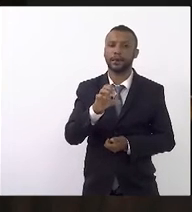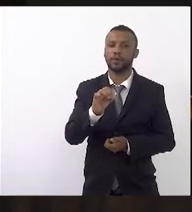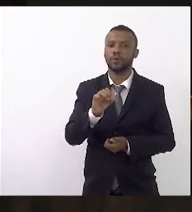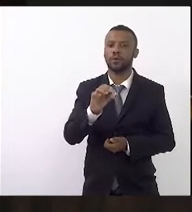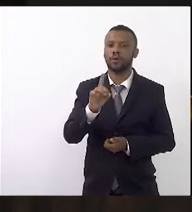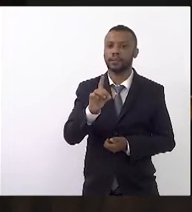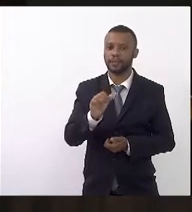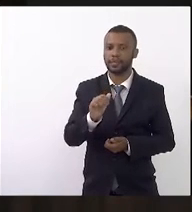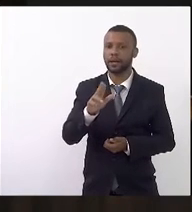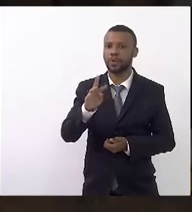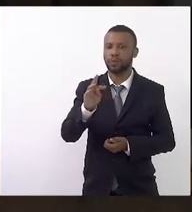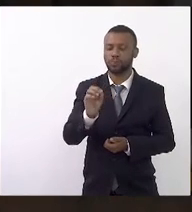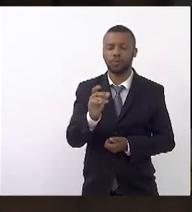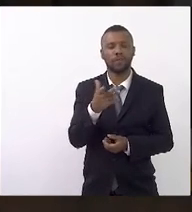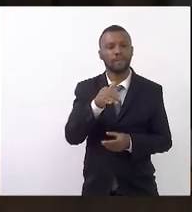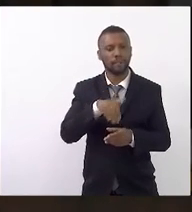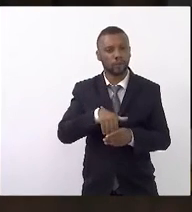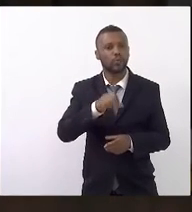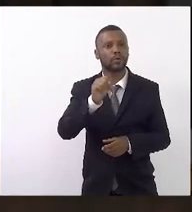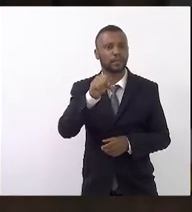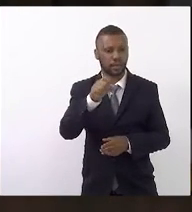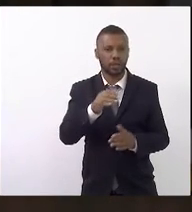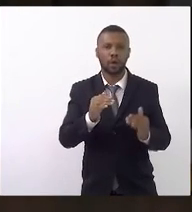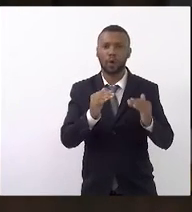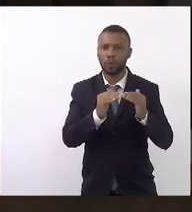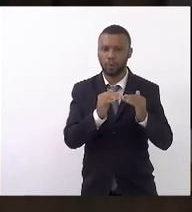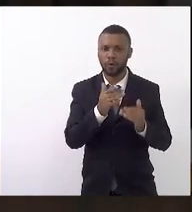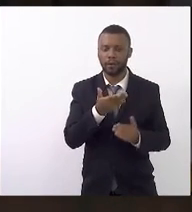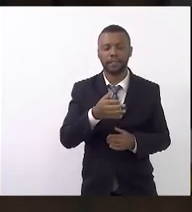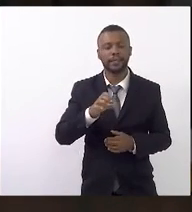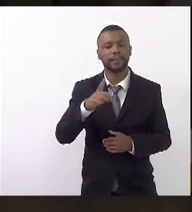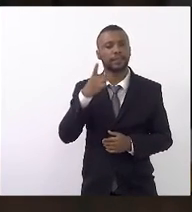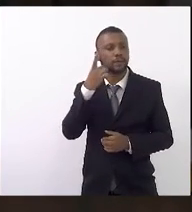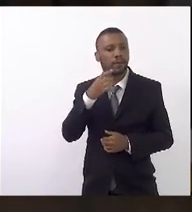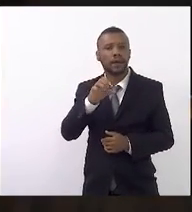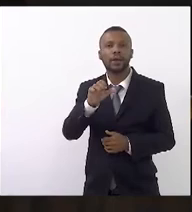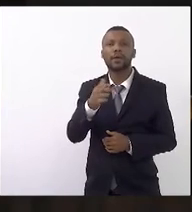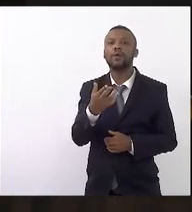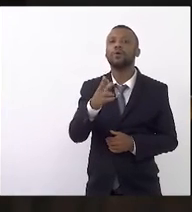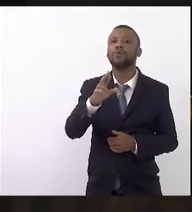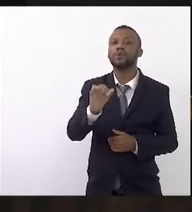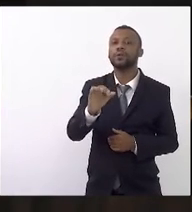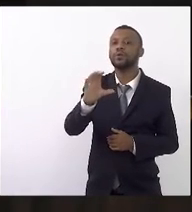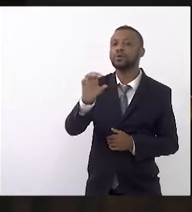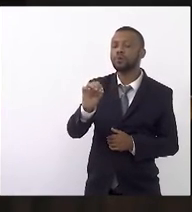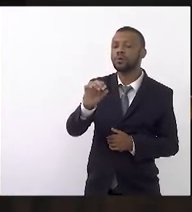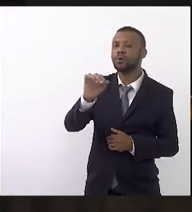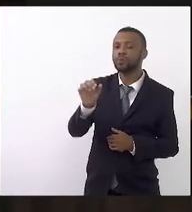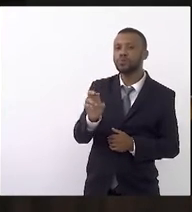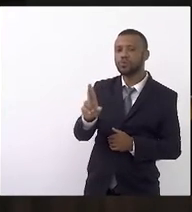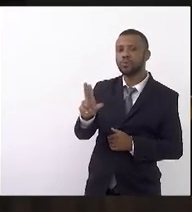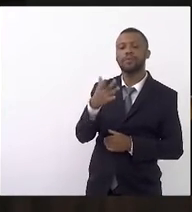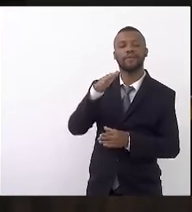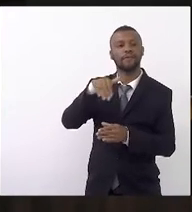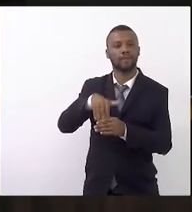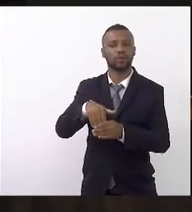sim. Deputado Eurico Júnior. Deputado Eurico Júnior, vota sim.